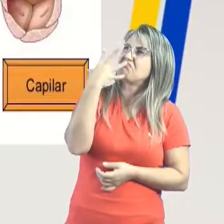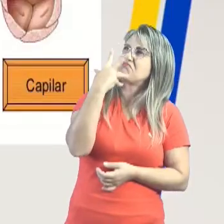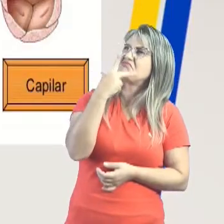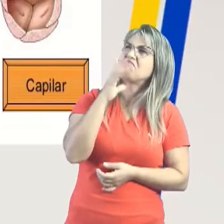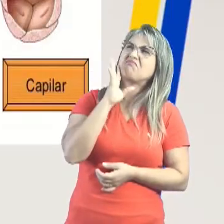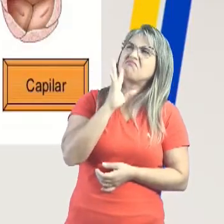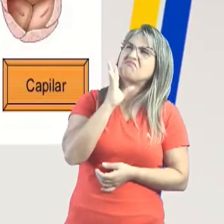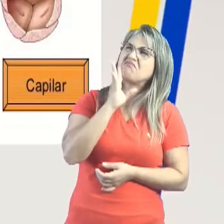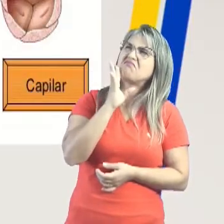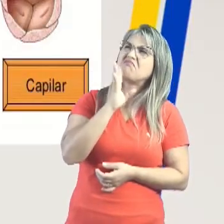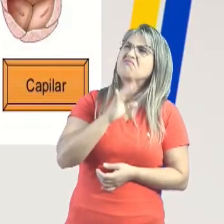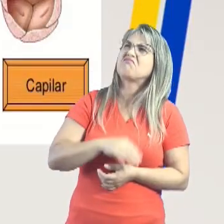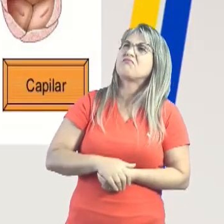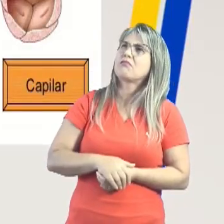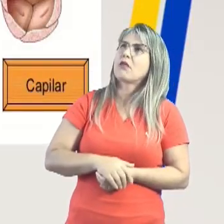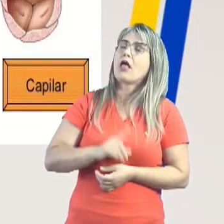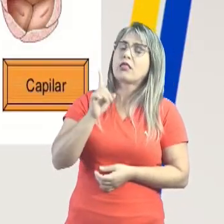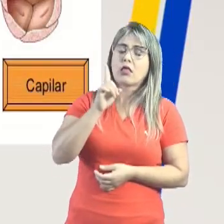nosso corpo.